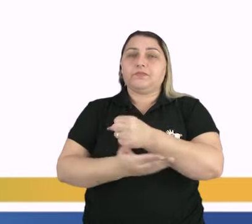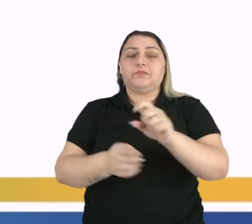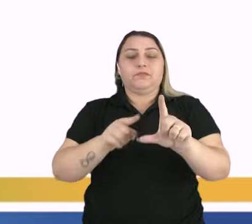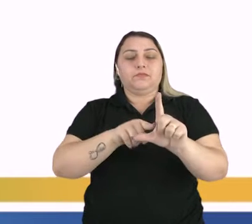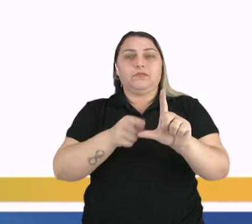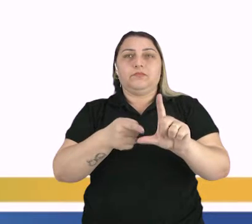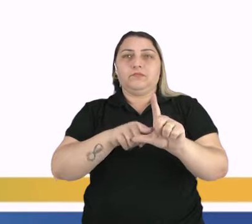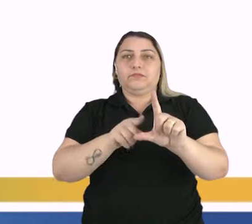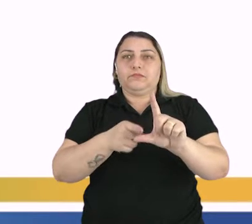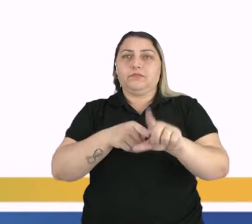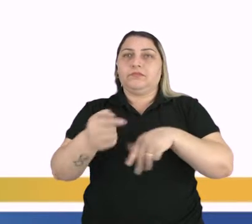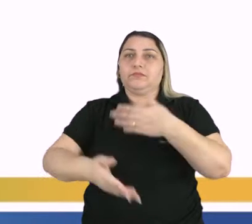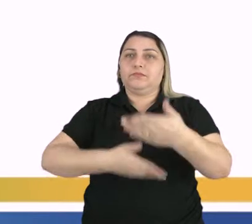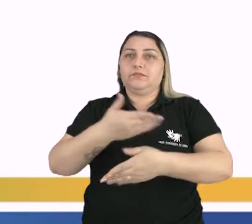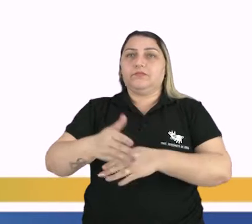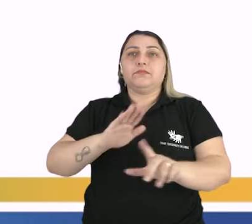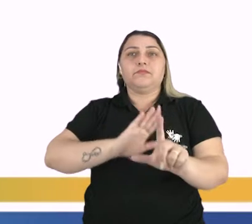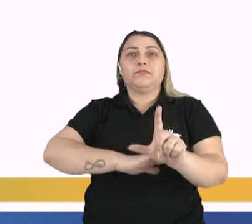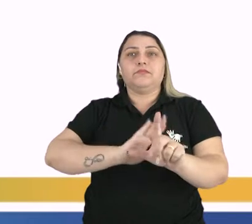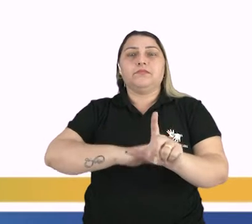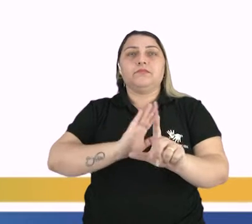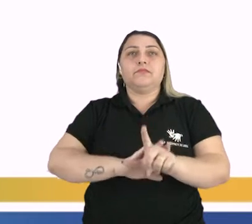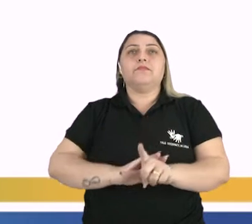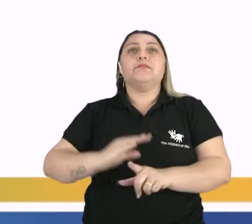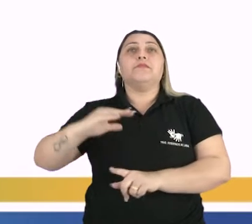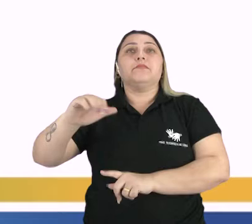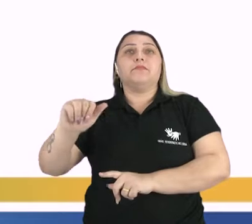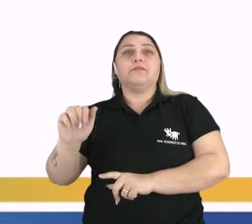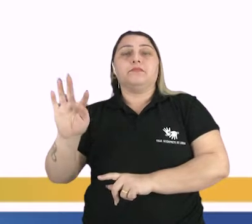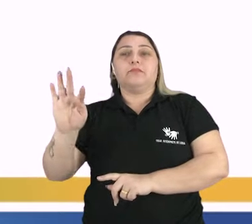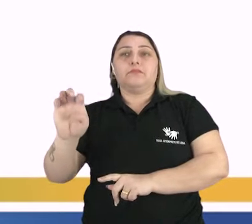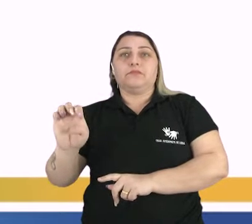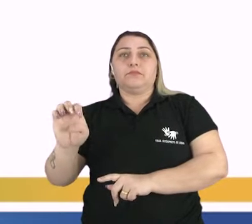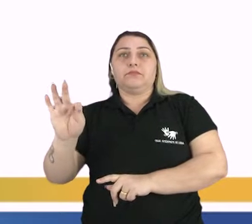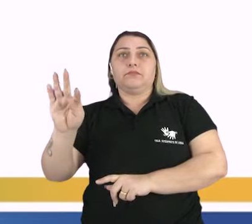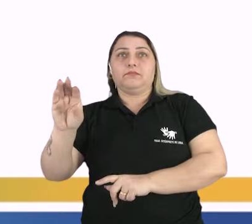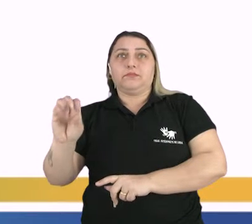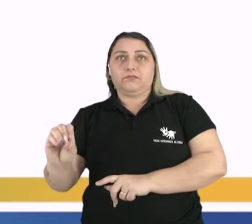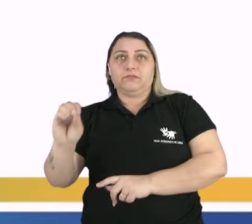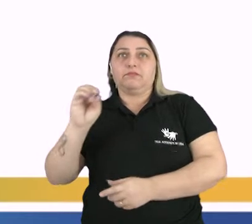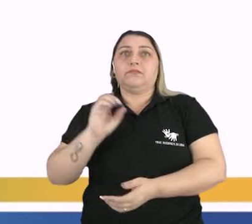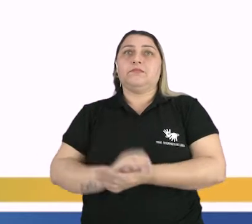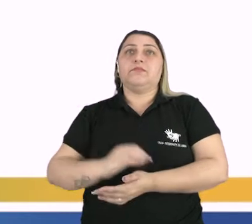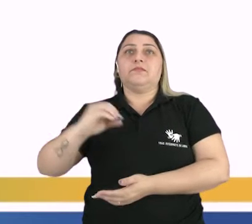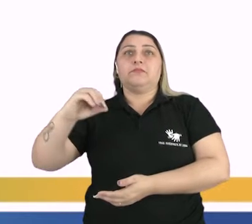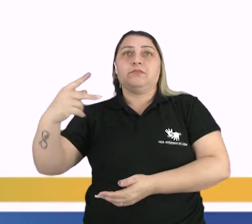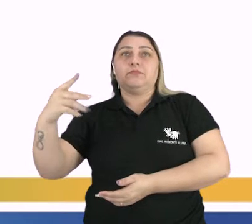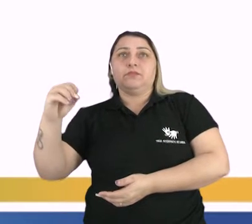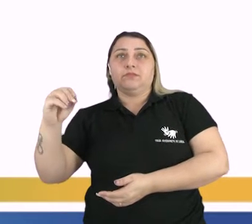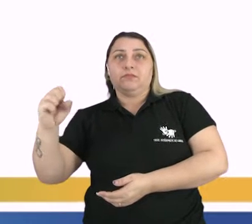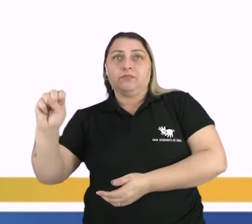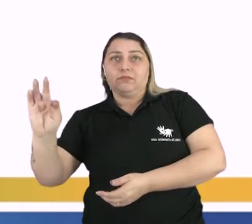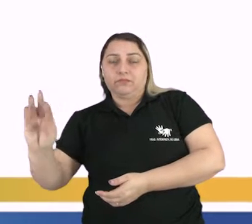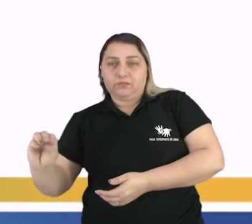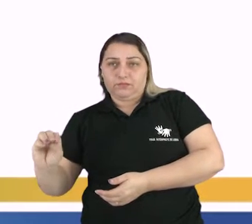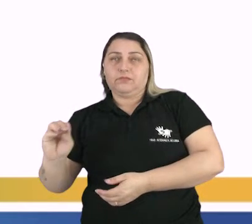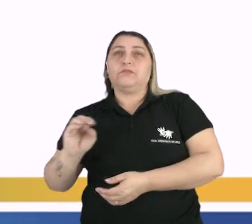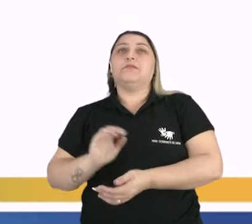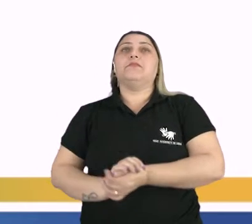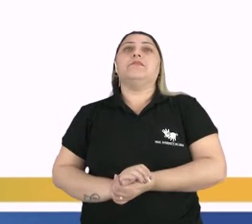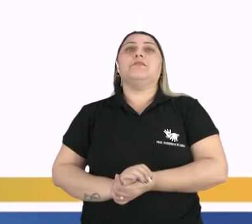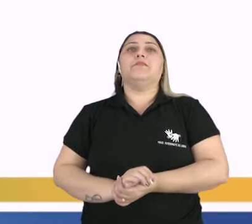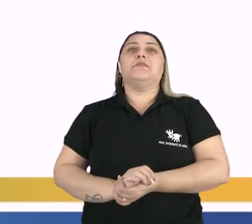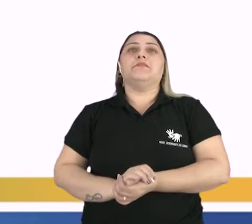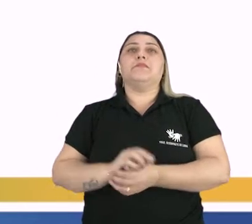ângulo, relacionando os lados, né? O cateto oposto ao esse ângulo, né? Esse cateto oposto é